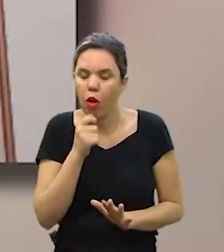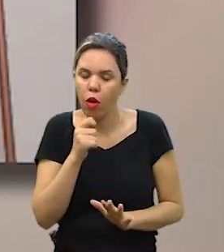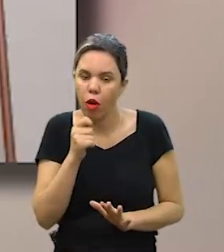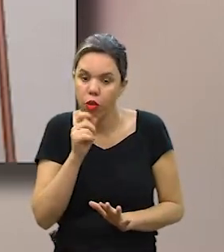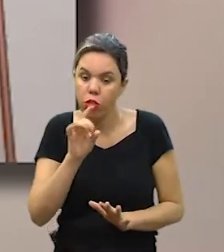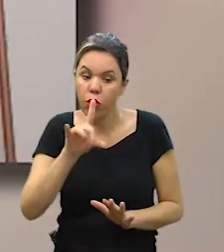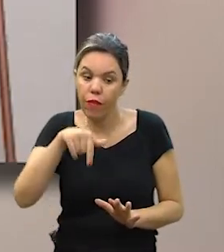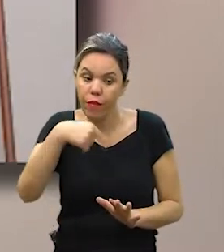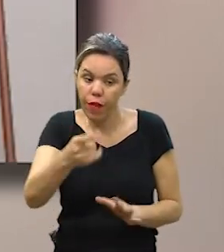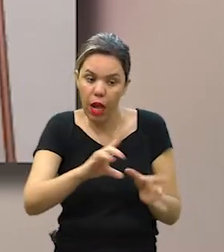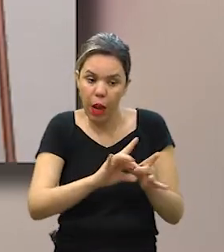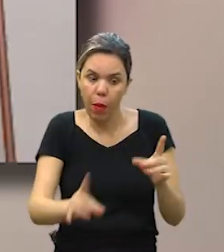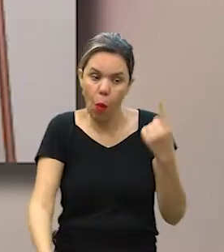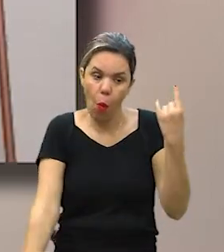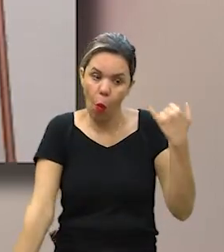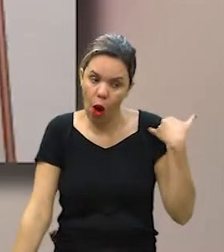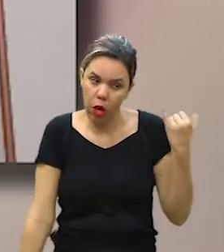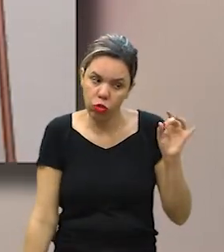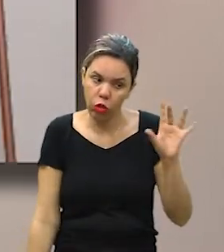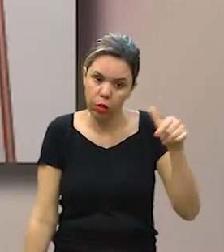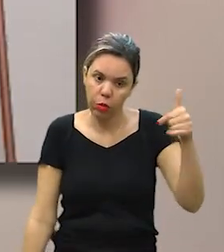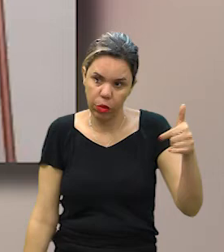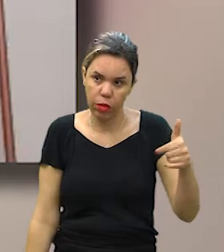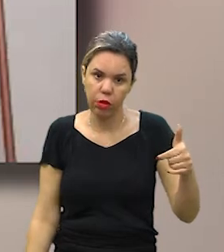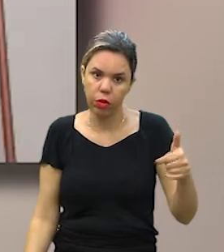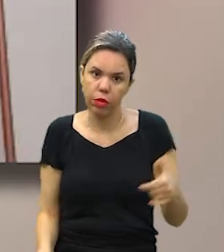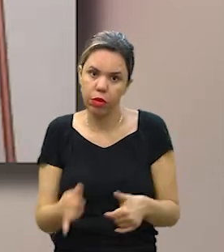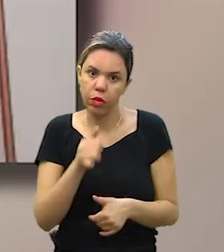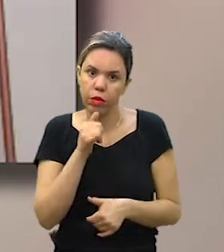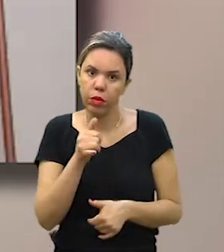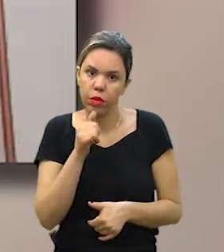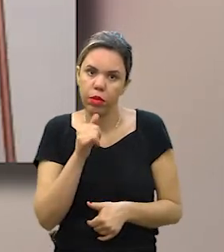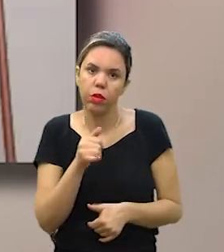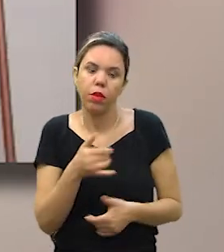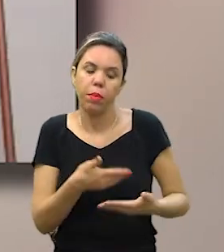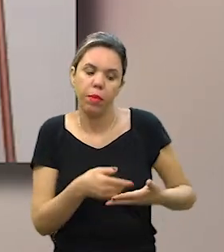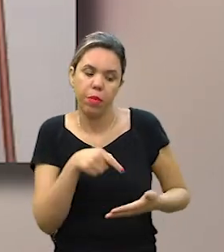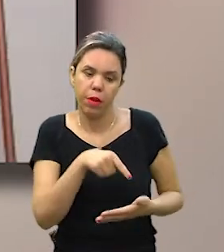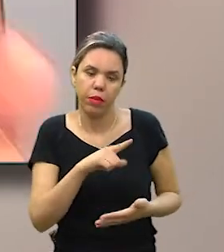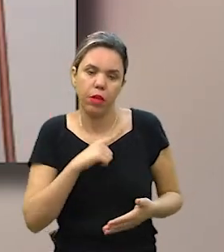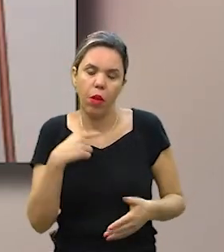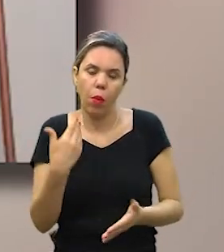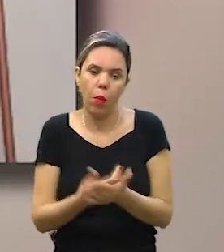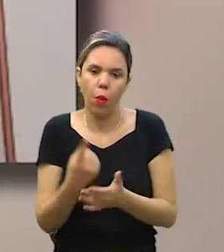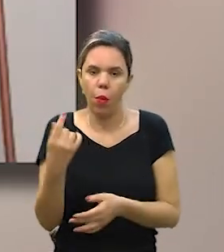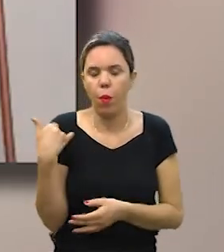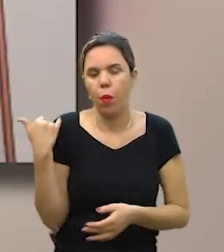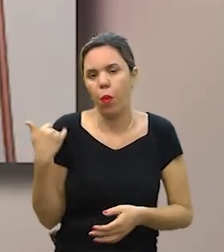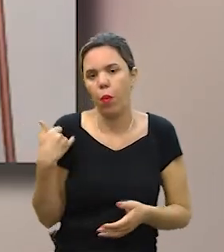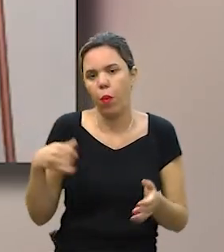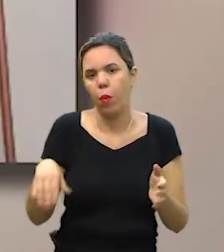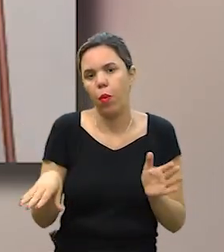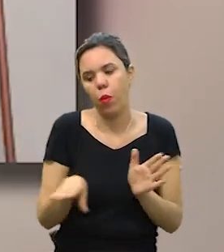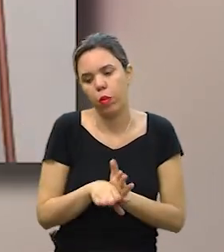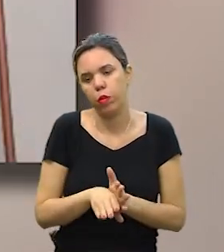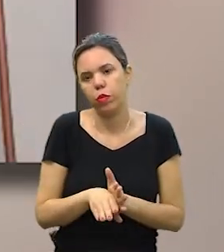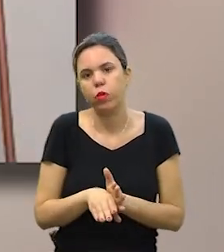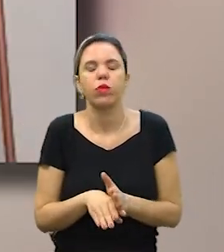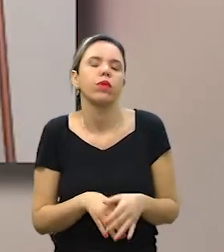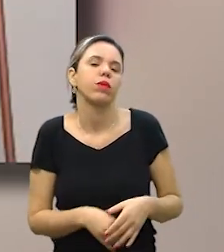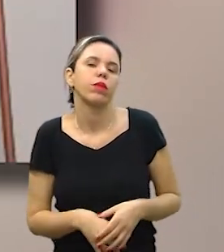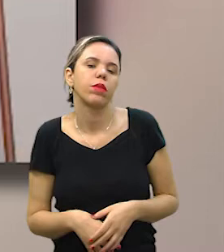e só vai liberar a partir de 1 ano. Então, por exemplo, aquele bebê que até 1 ano